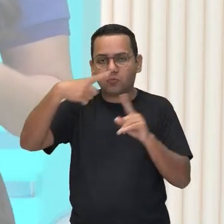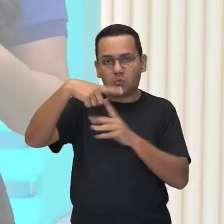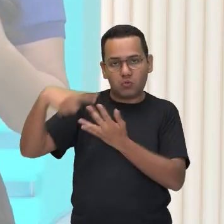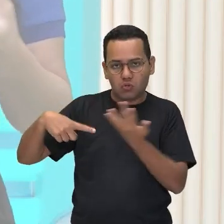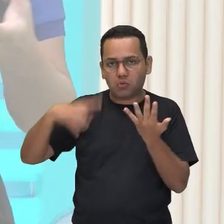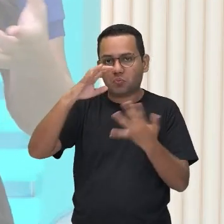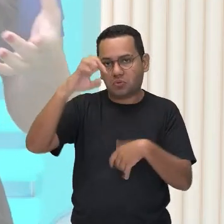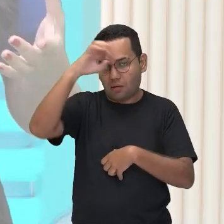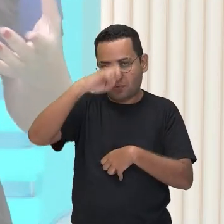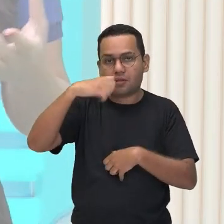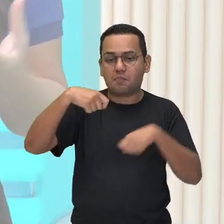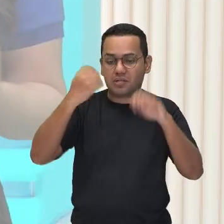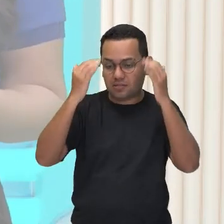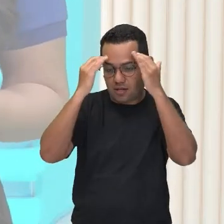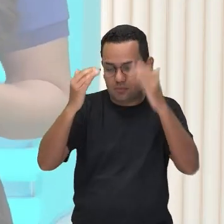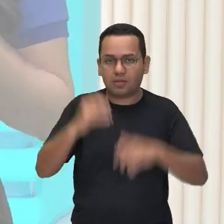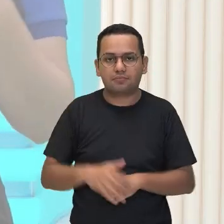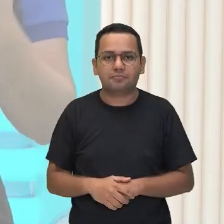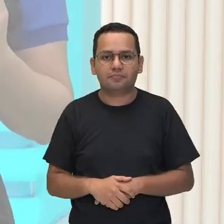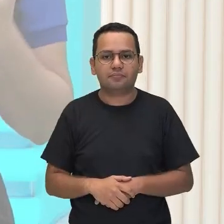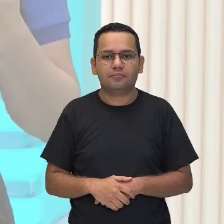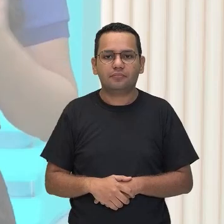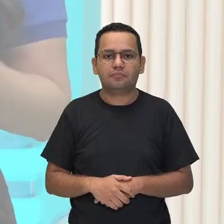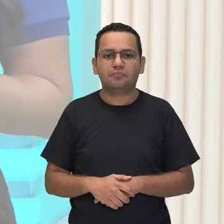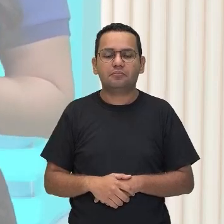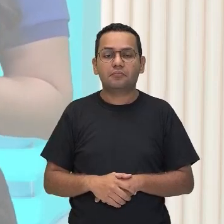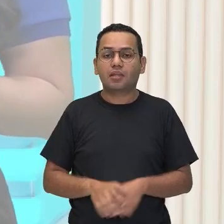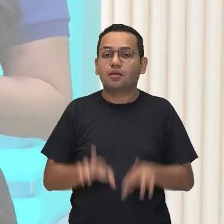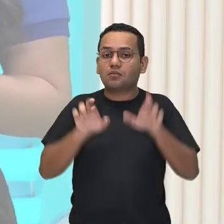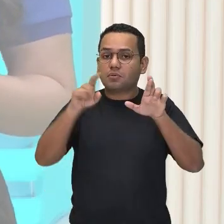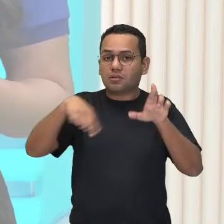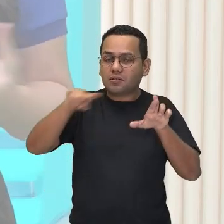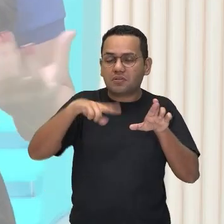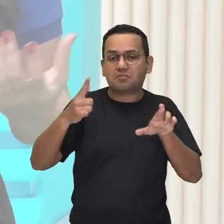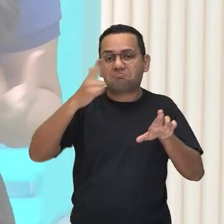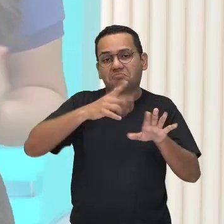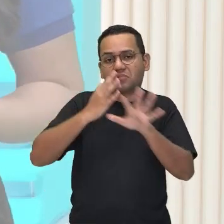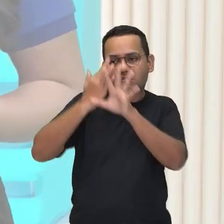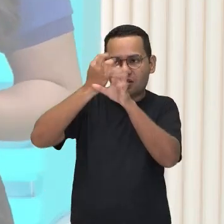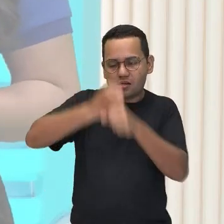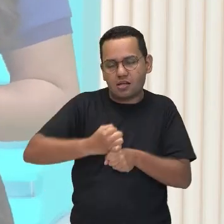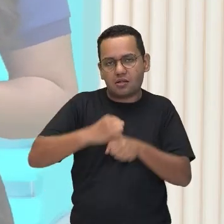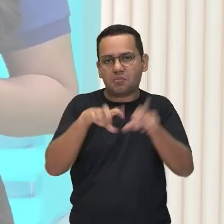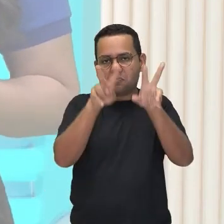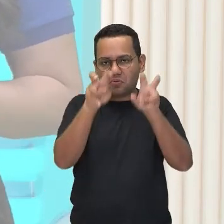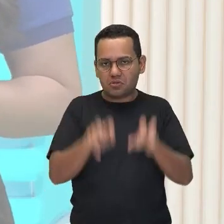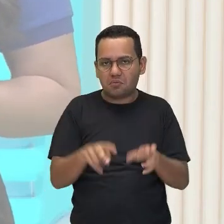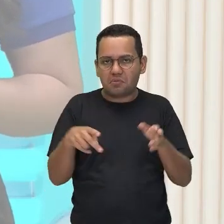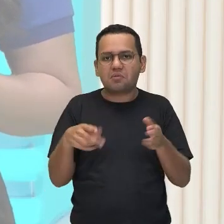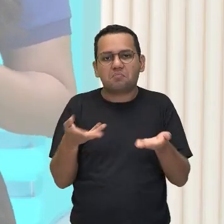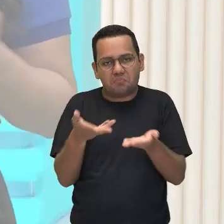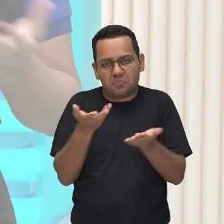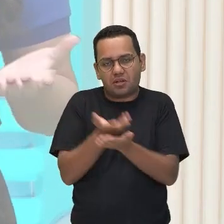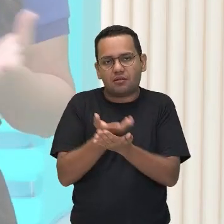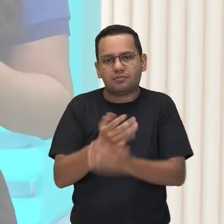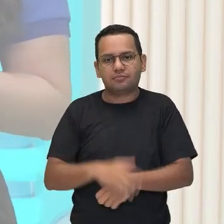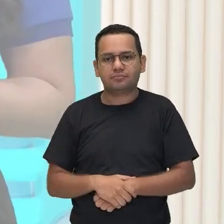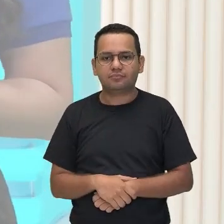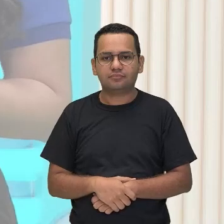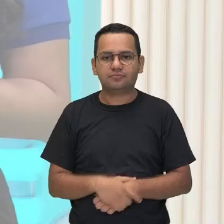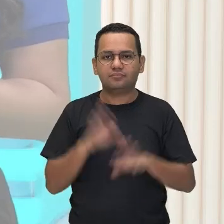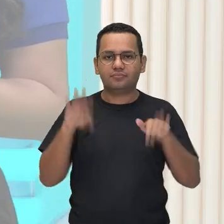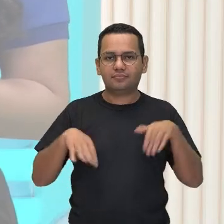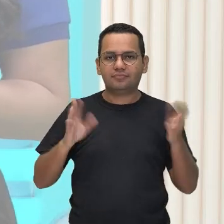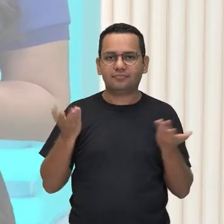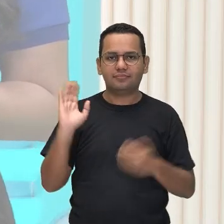então espero que vocês tenham conseguido aí Relembrar os principais pontos das nossas aulas dadas até aqui e até uma